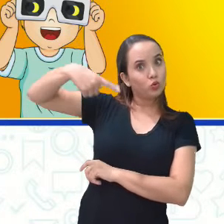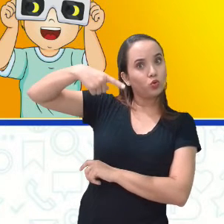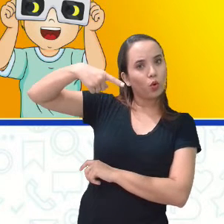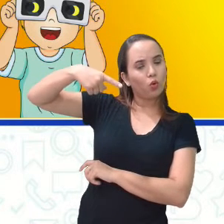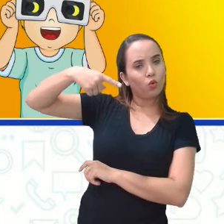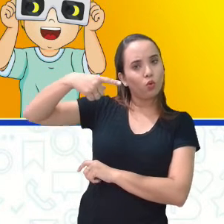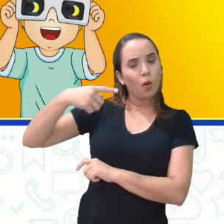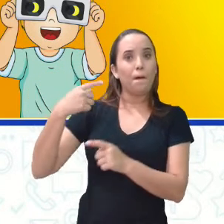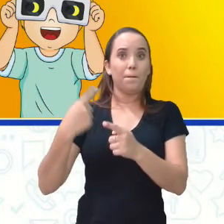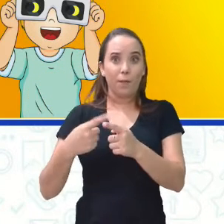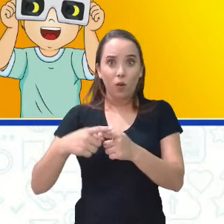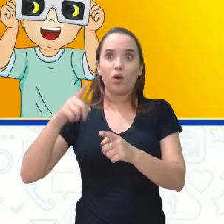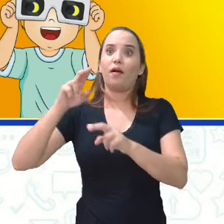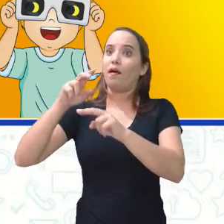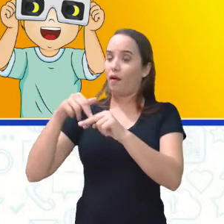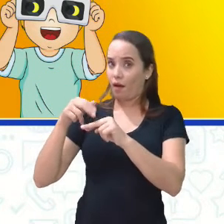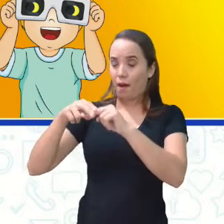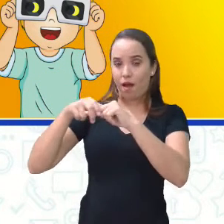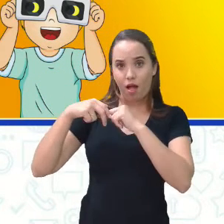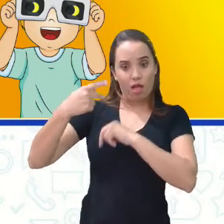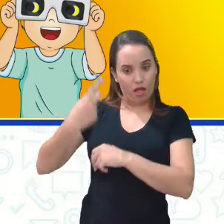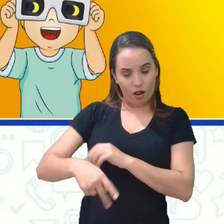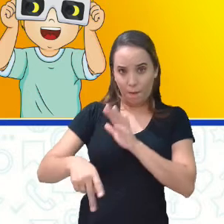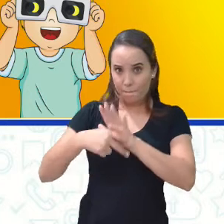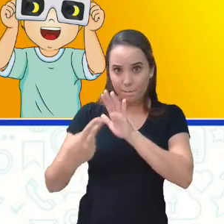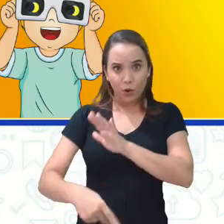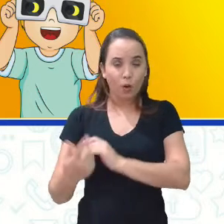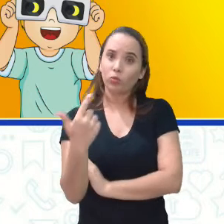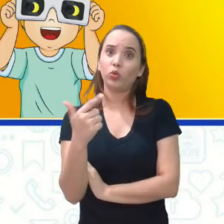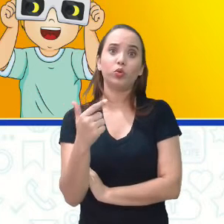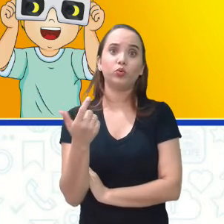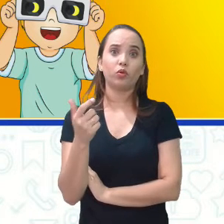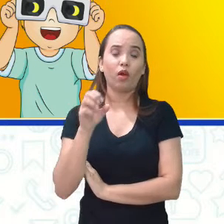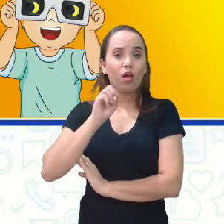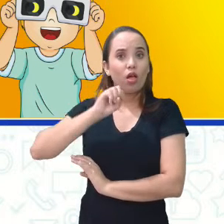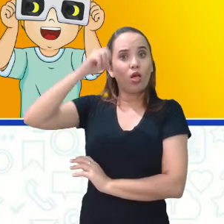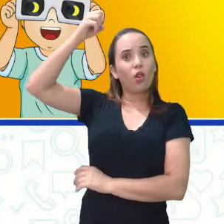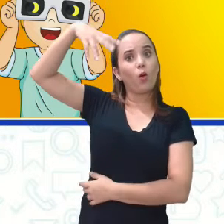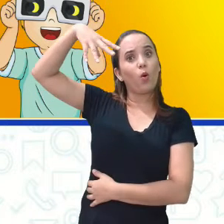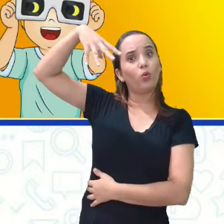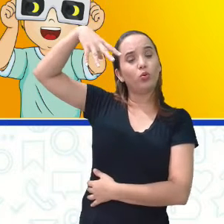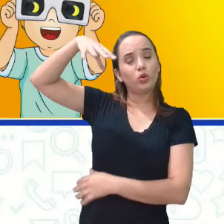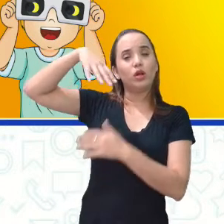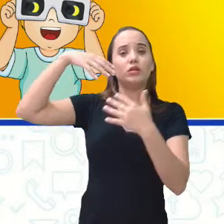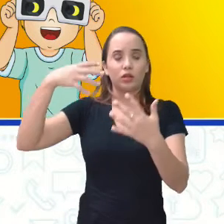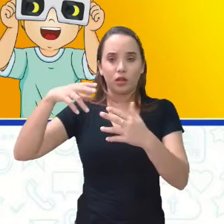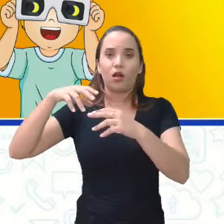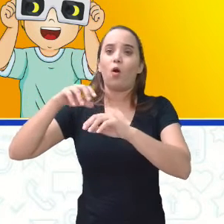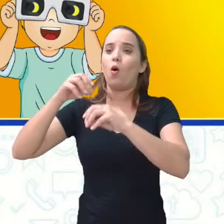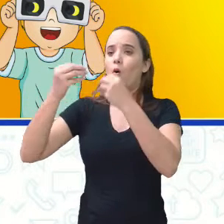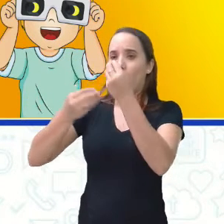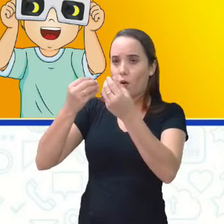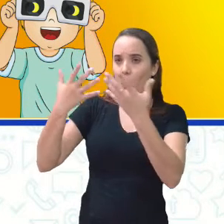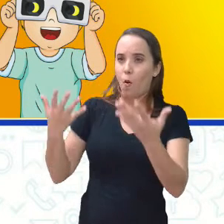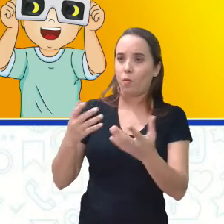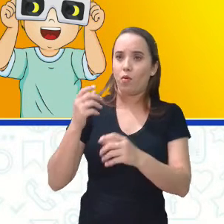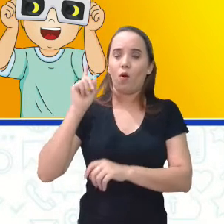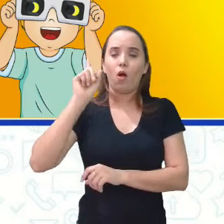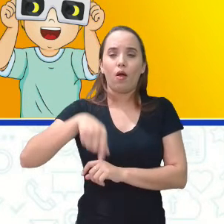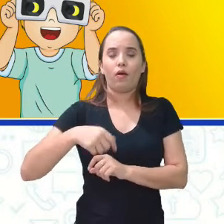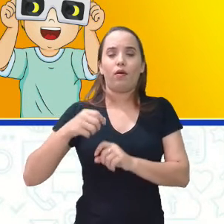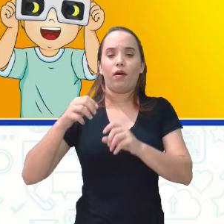e ela reflete a luz do Sol, ela não pode refletir. Então, na explicação nós temos, ocorre quando a sombra da Terra